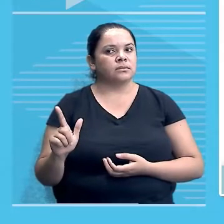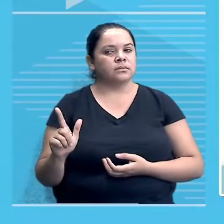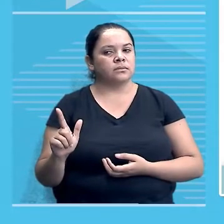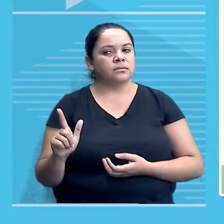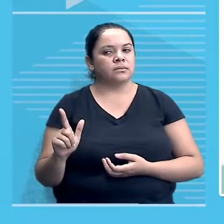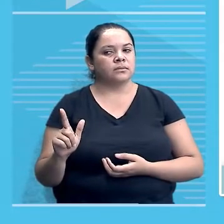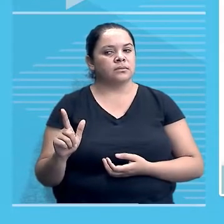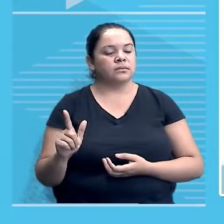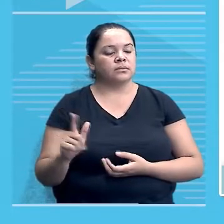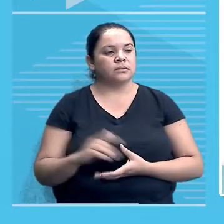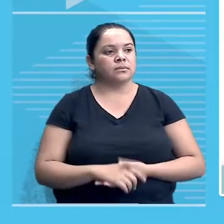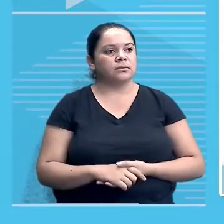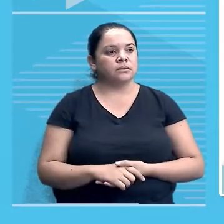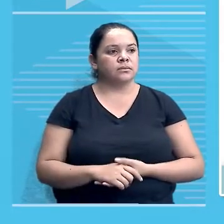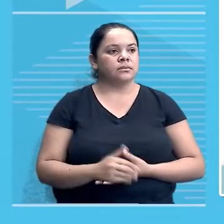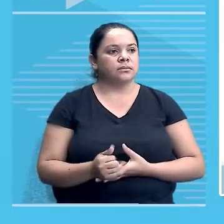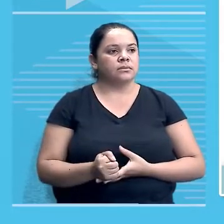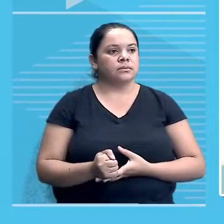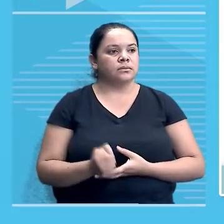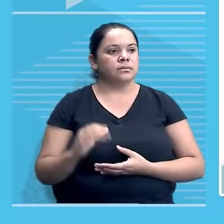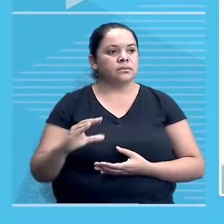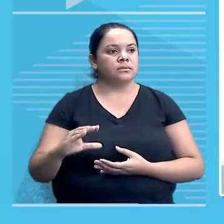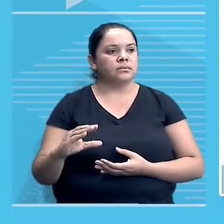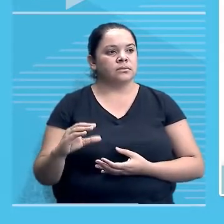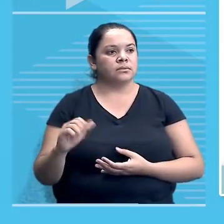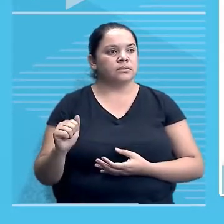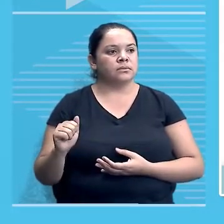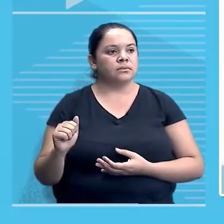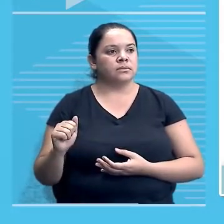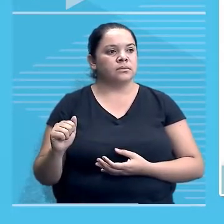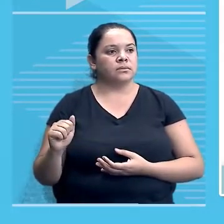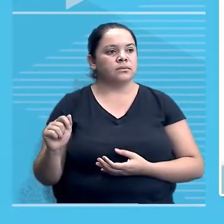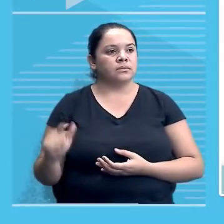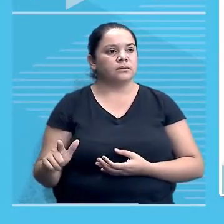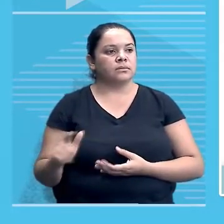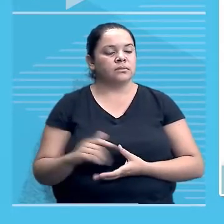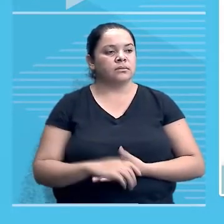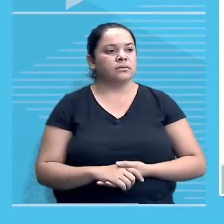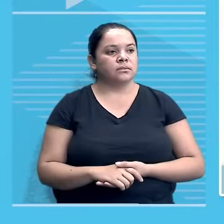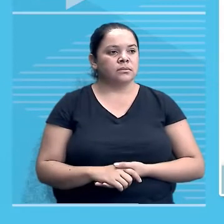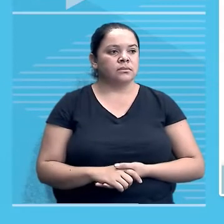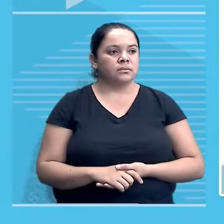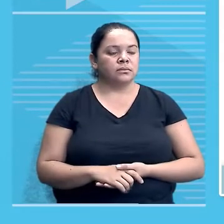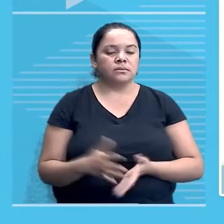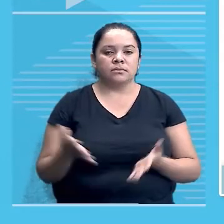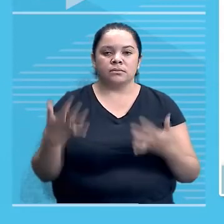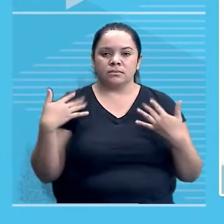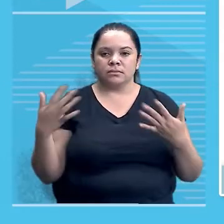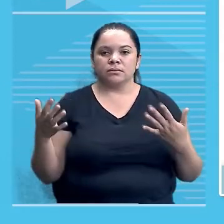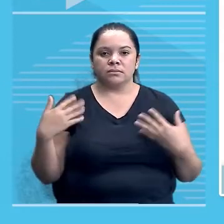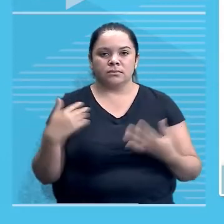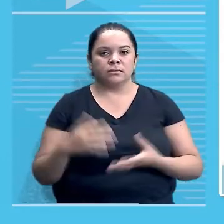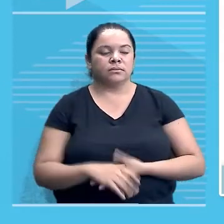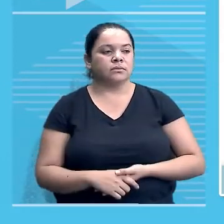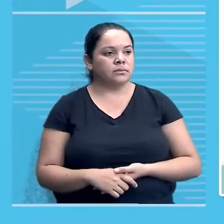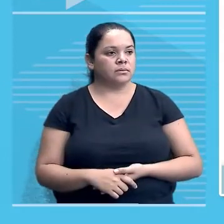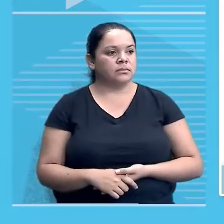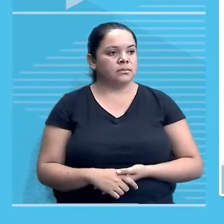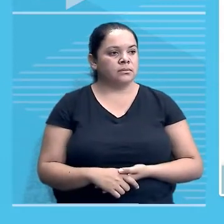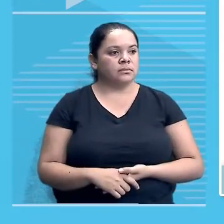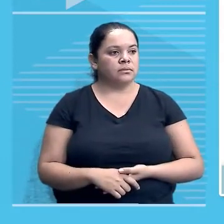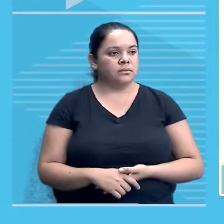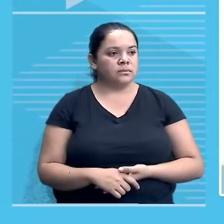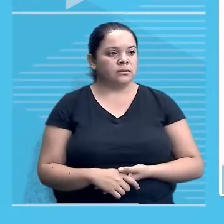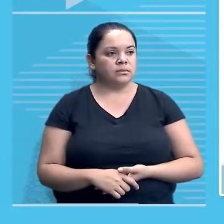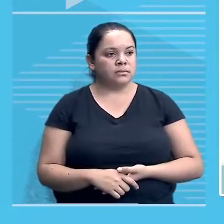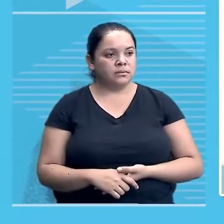de calor, de quantidade de calor, e o corpo ele sofreu uma variação